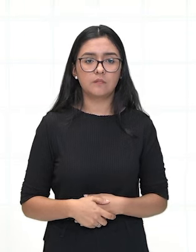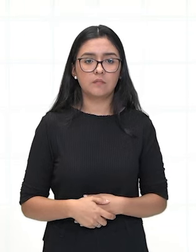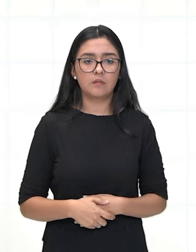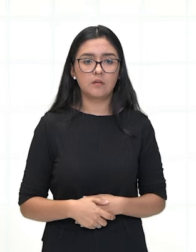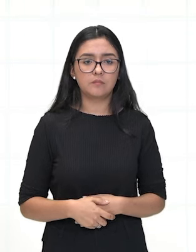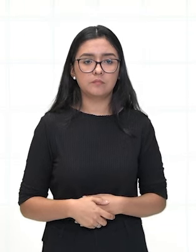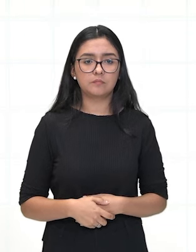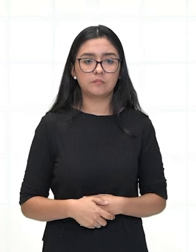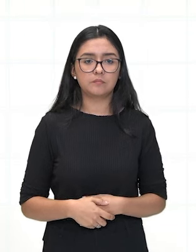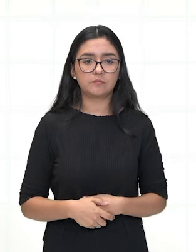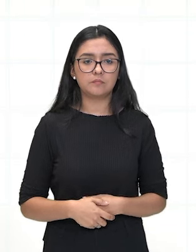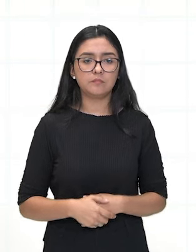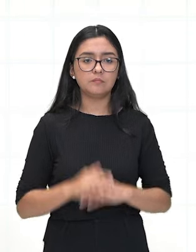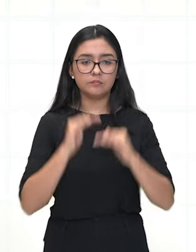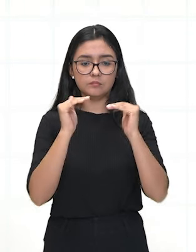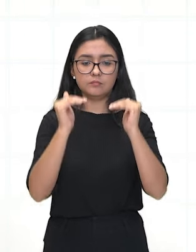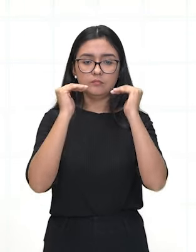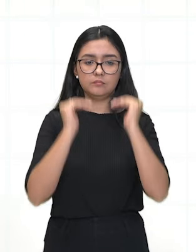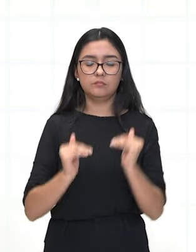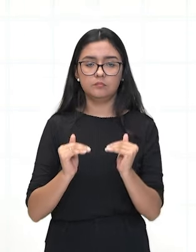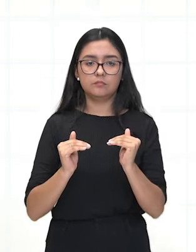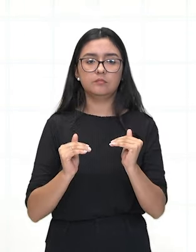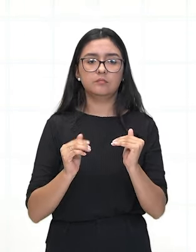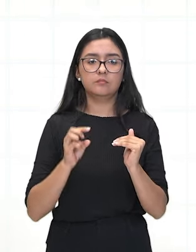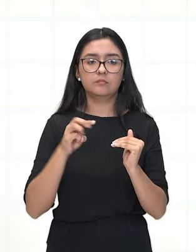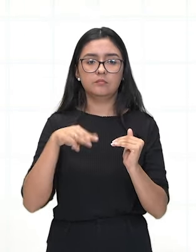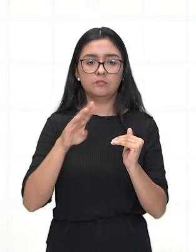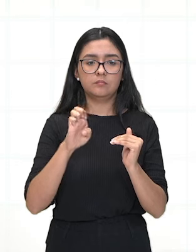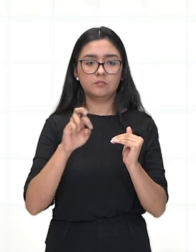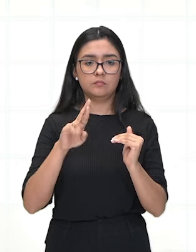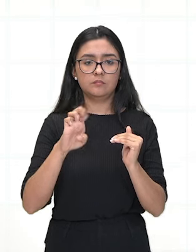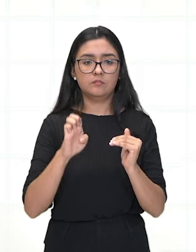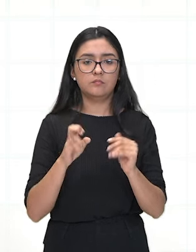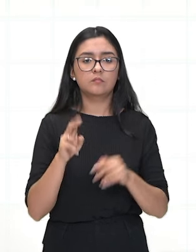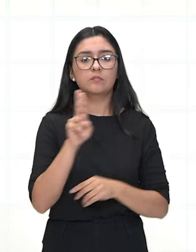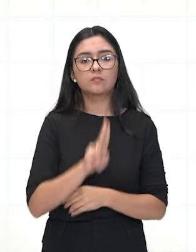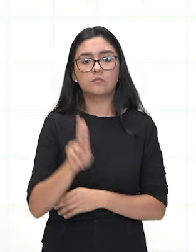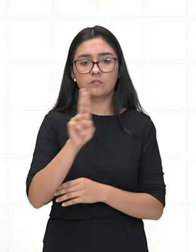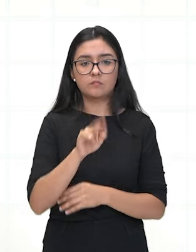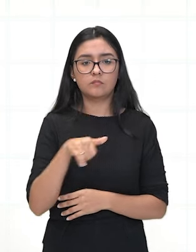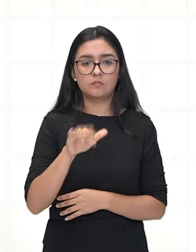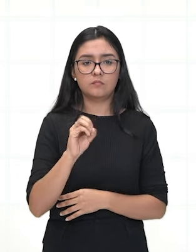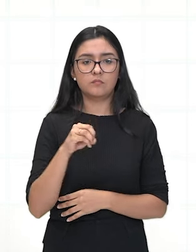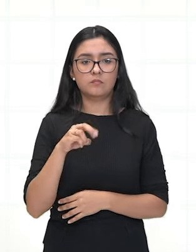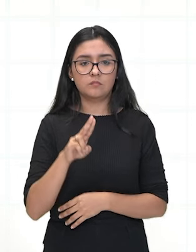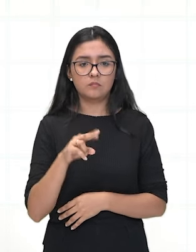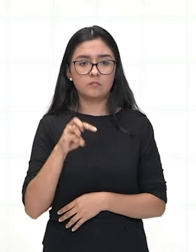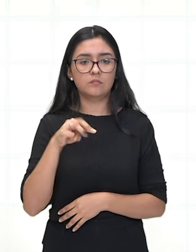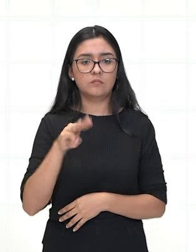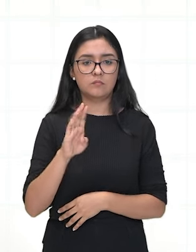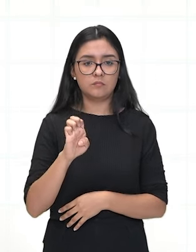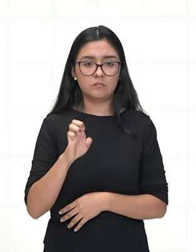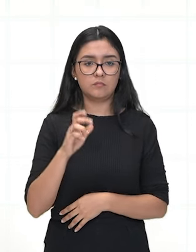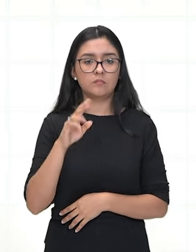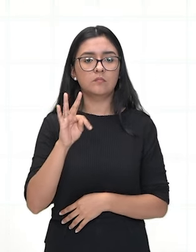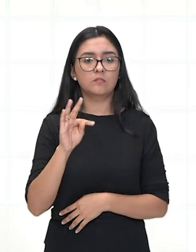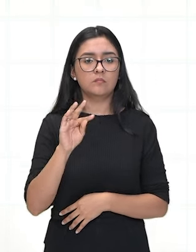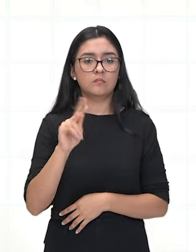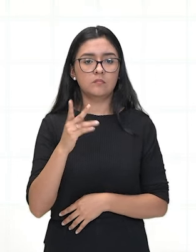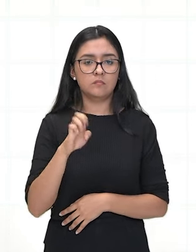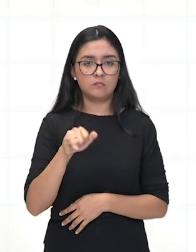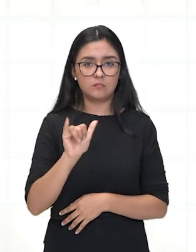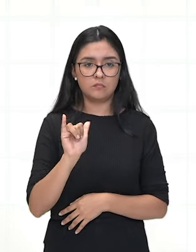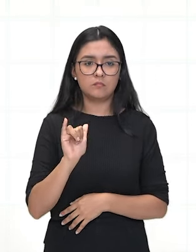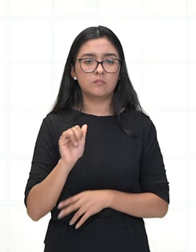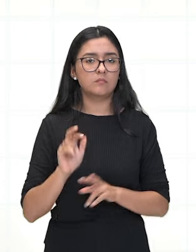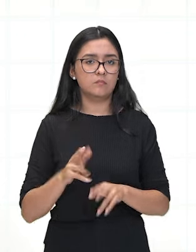it e no plural eu utilizo you e o tá lemem sempre dessa diferença